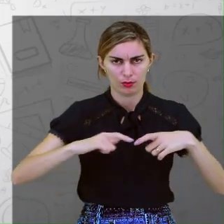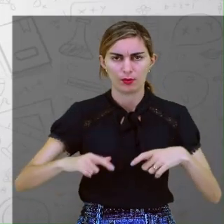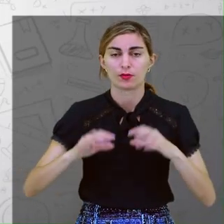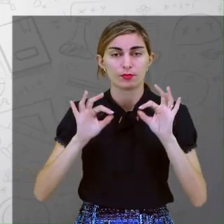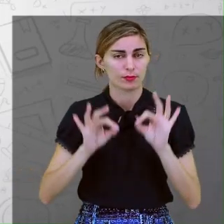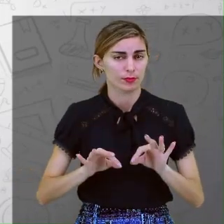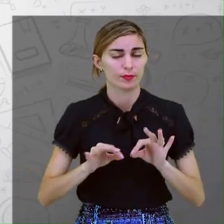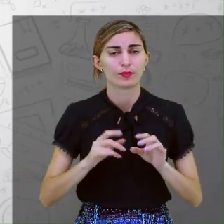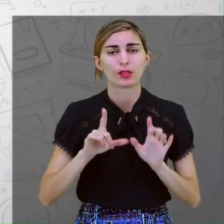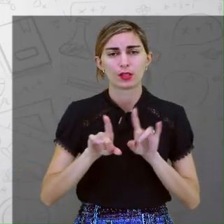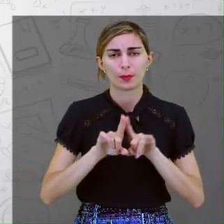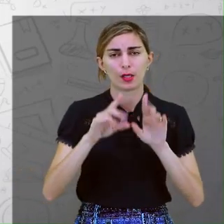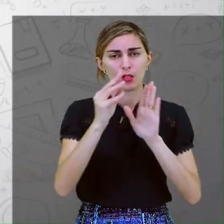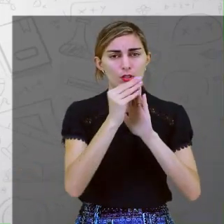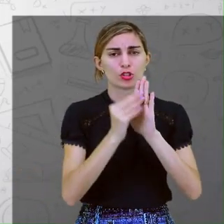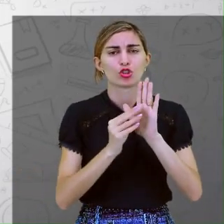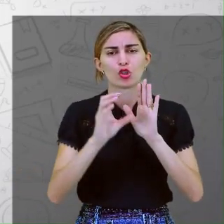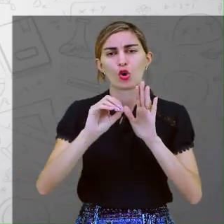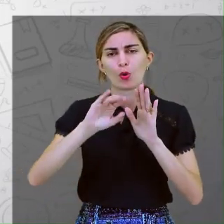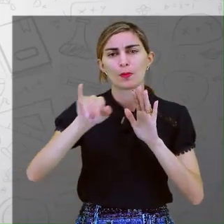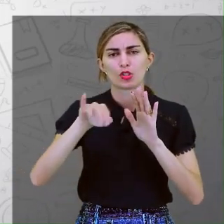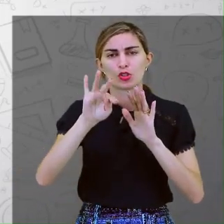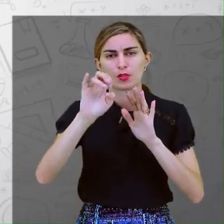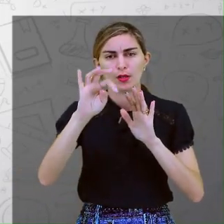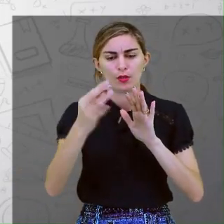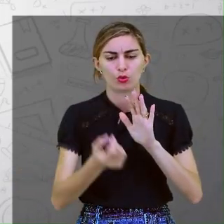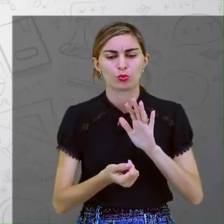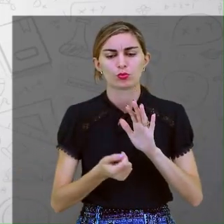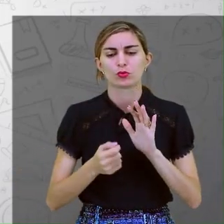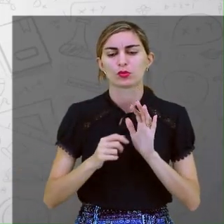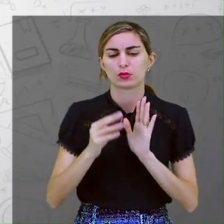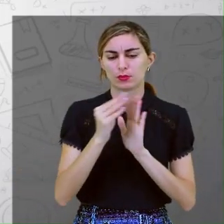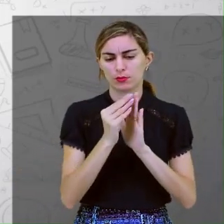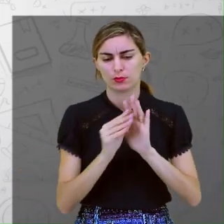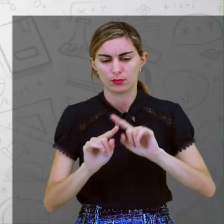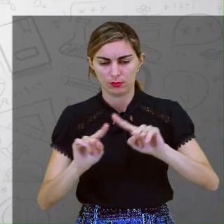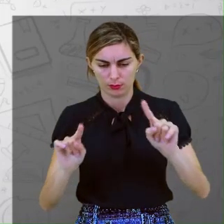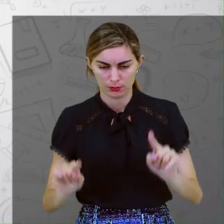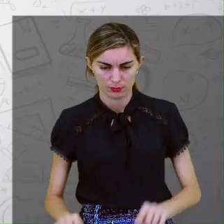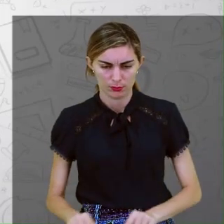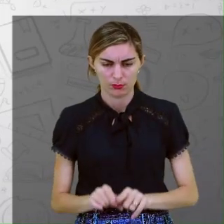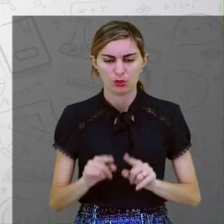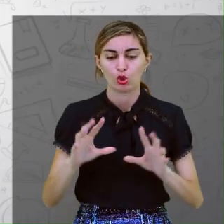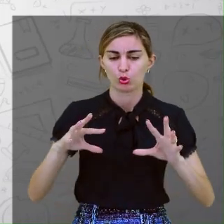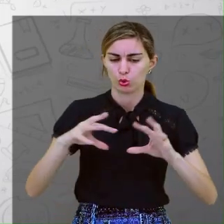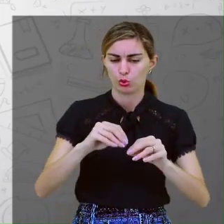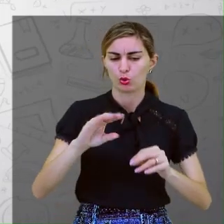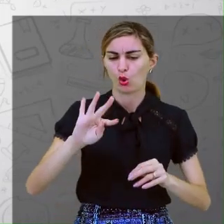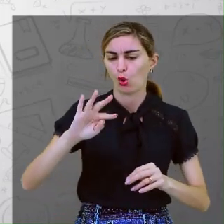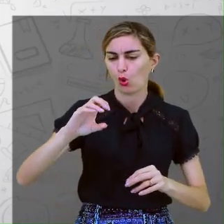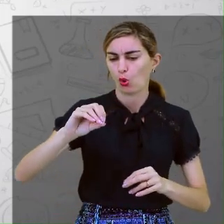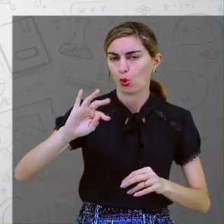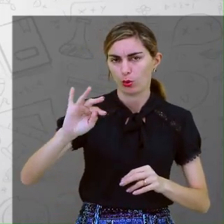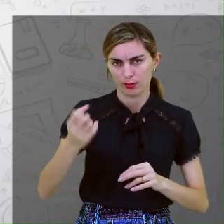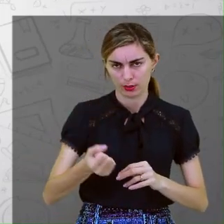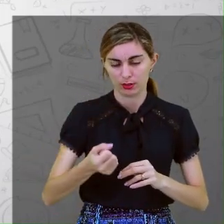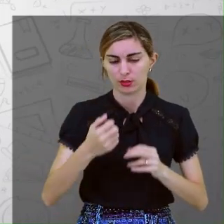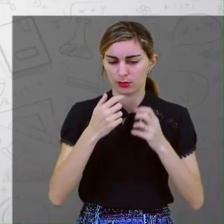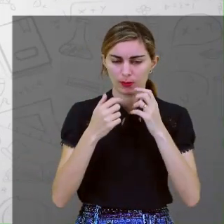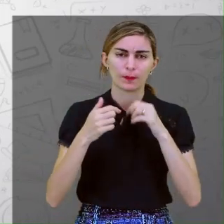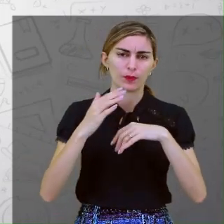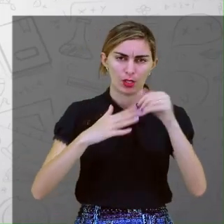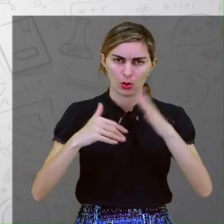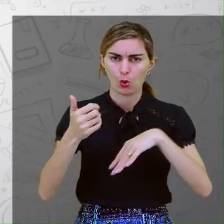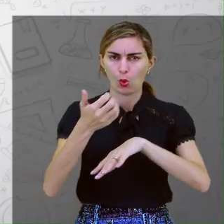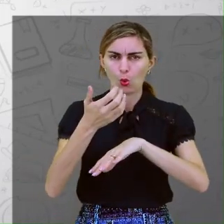e a lista de objetos. Então, aqui a gente tem todas as cotas, seguindo aquele padrão que a gente viu na